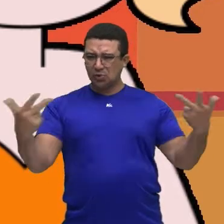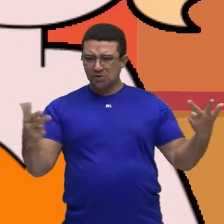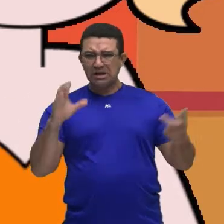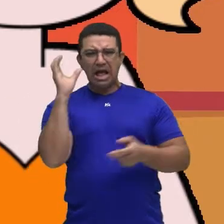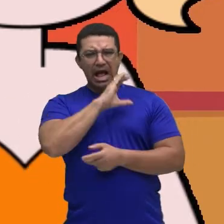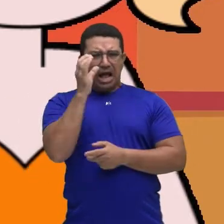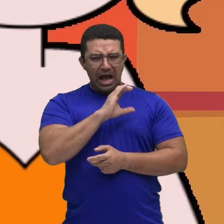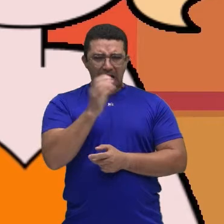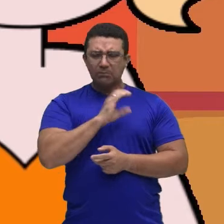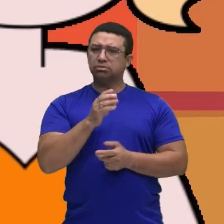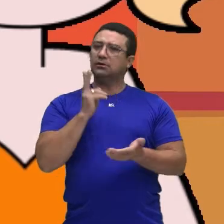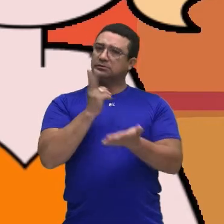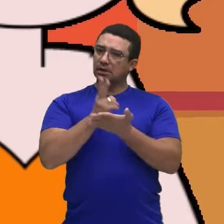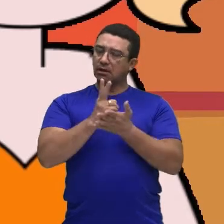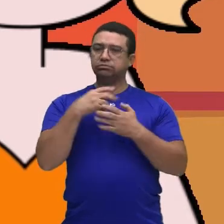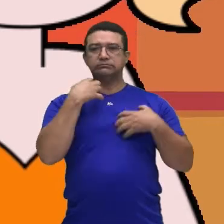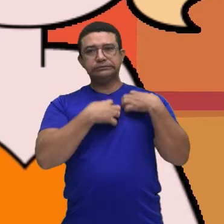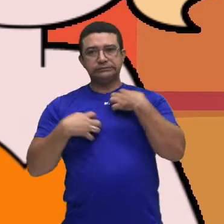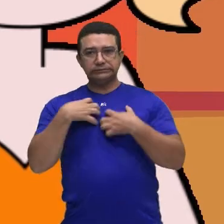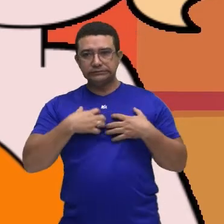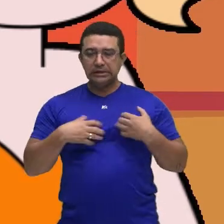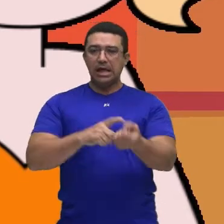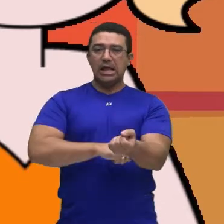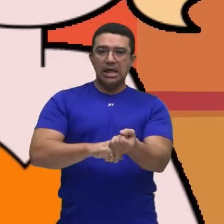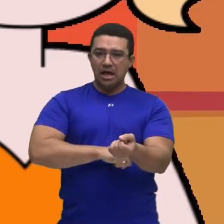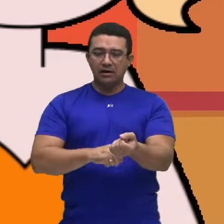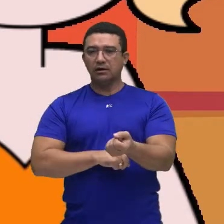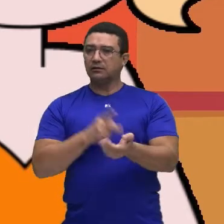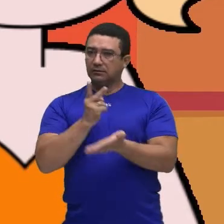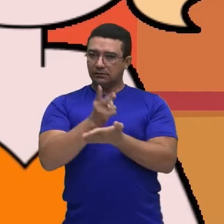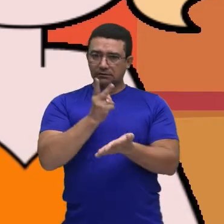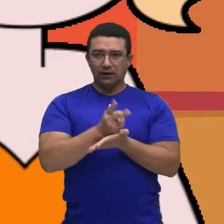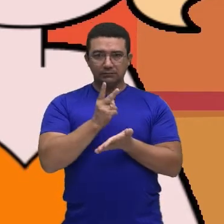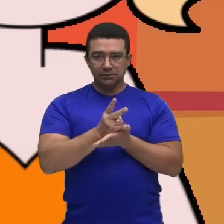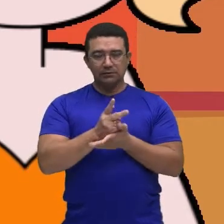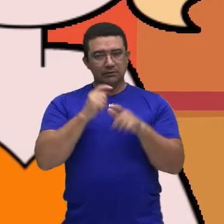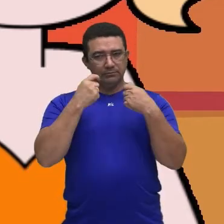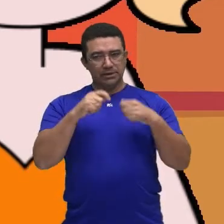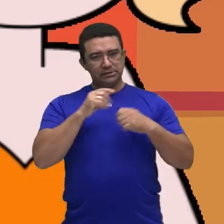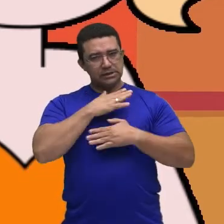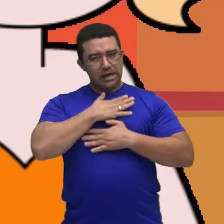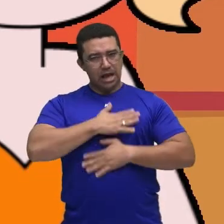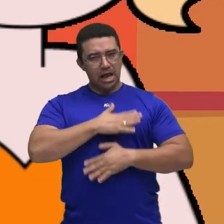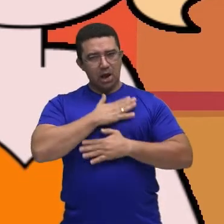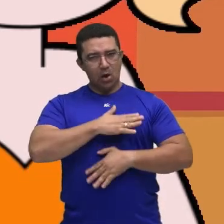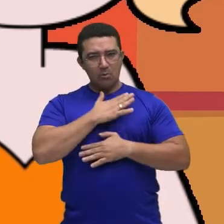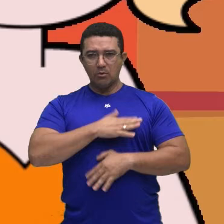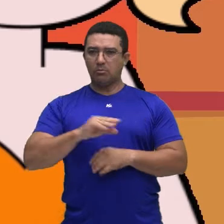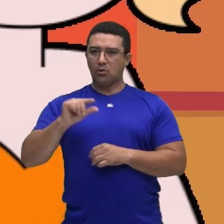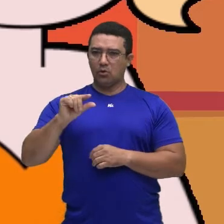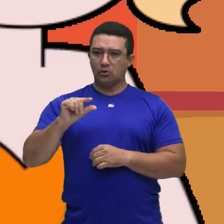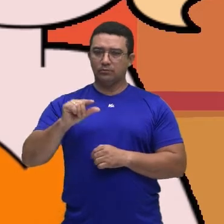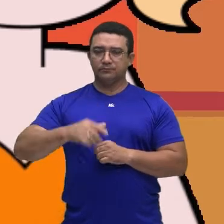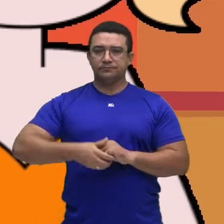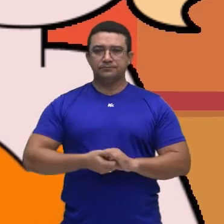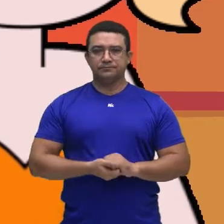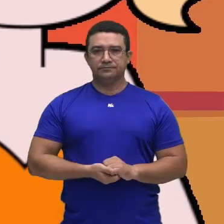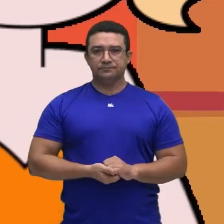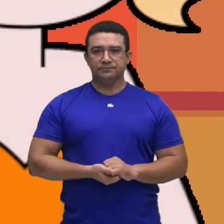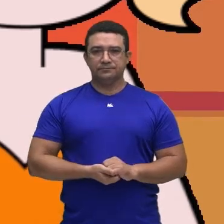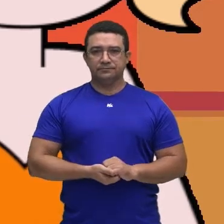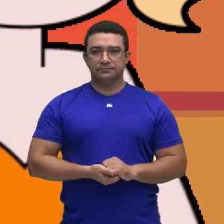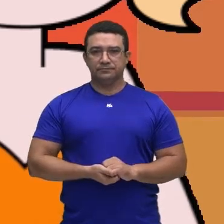né? Sempre com o relógio na mão ali, tudo contadinho, certo? E aí ela tem